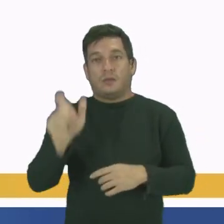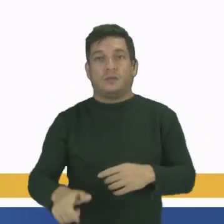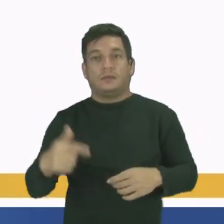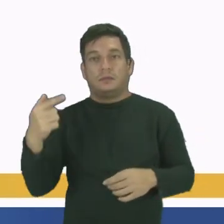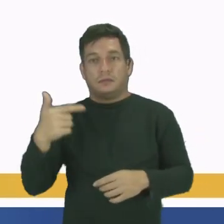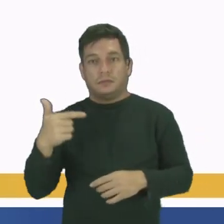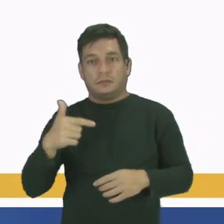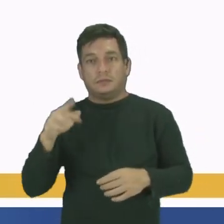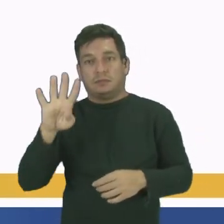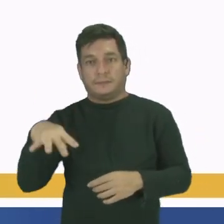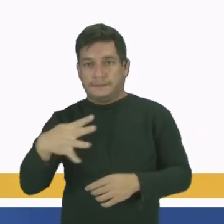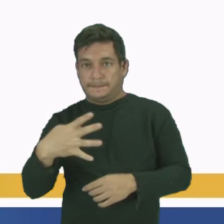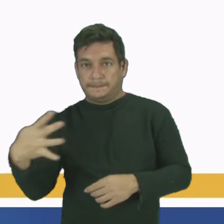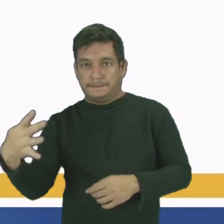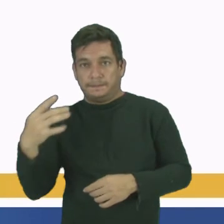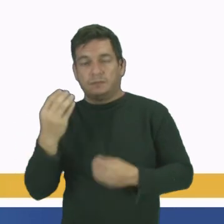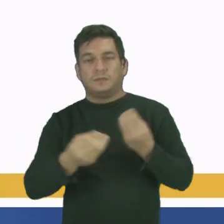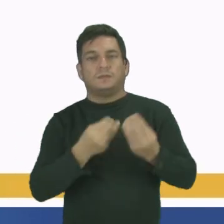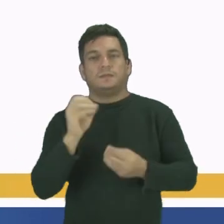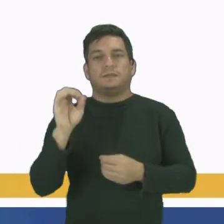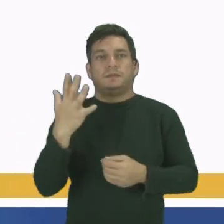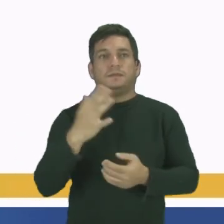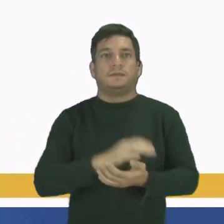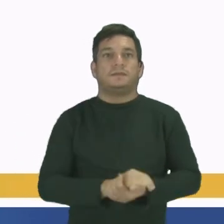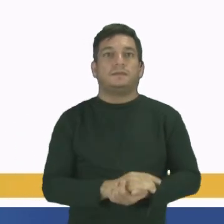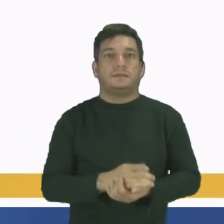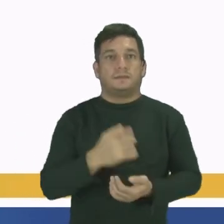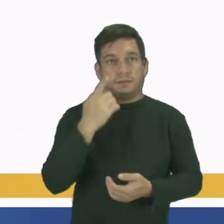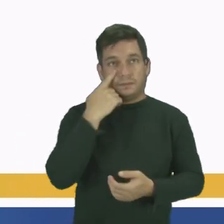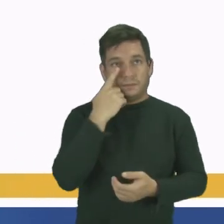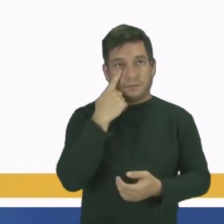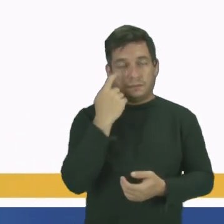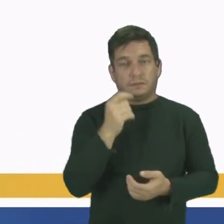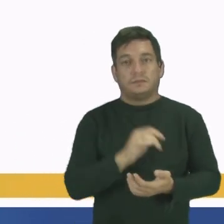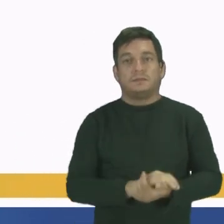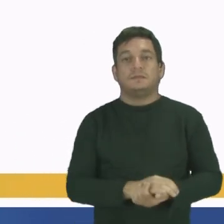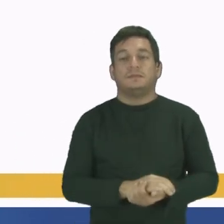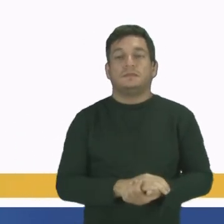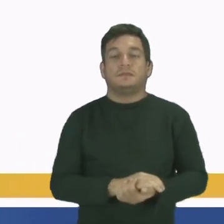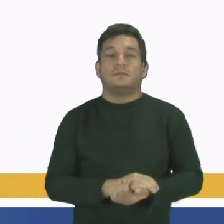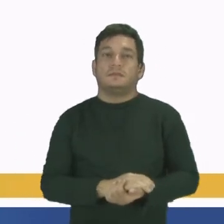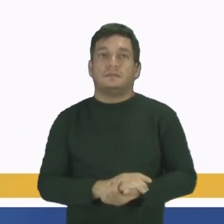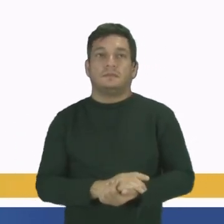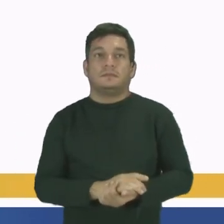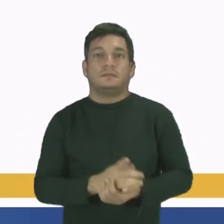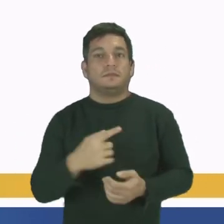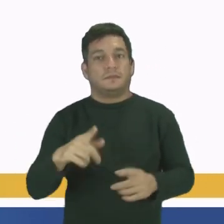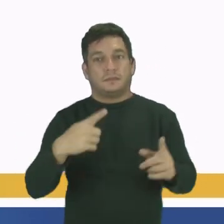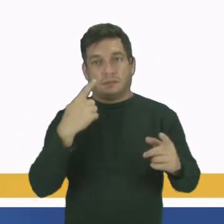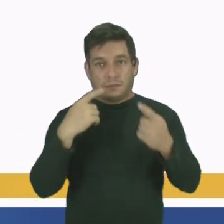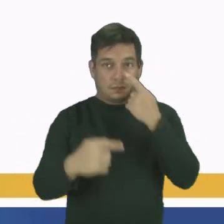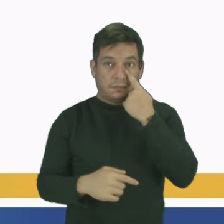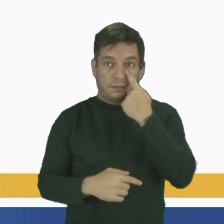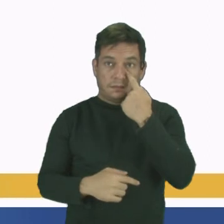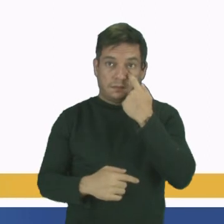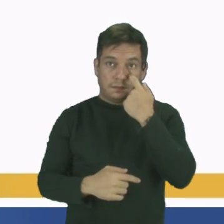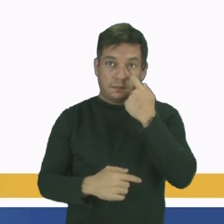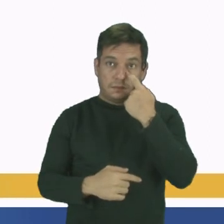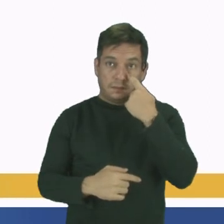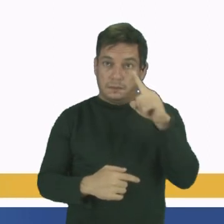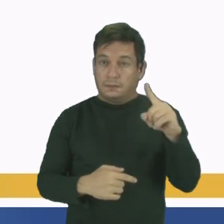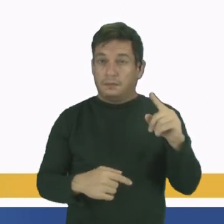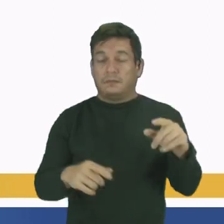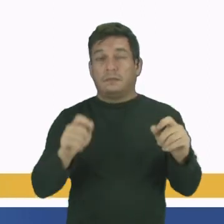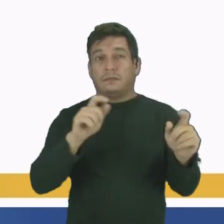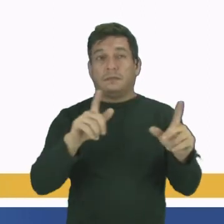da segunda matriz. Como vai funcionar isso? Então acompanhe aqui, ó. O determinante de A vezes B